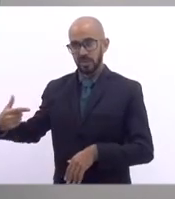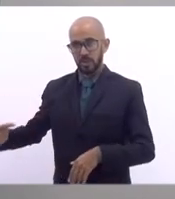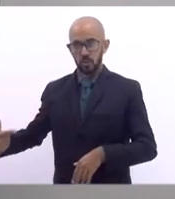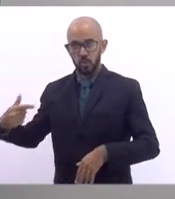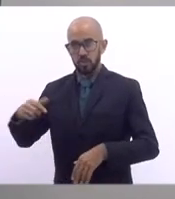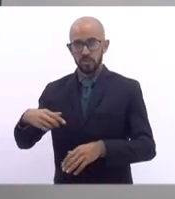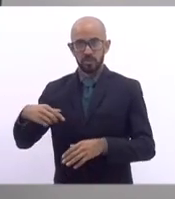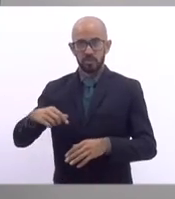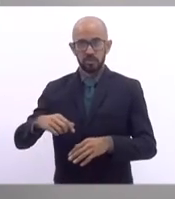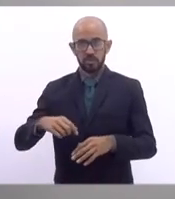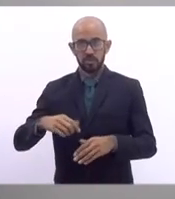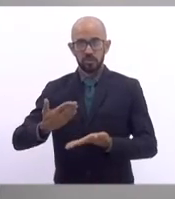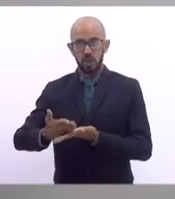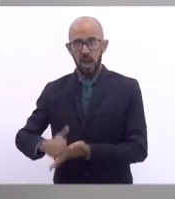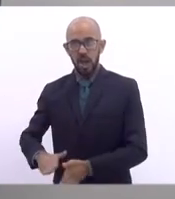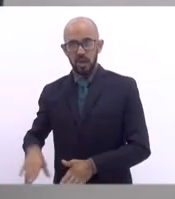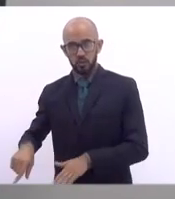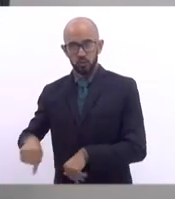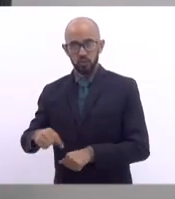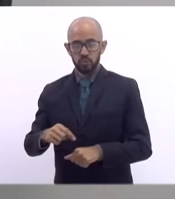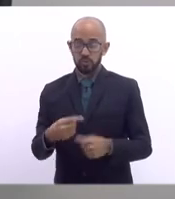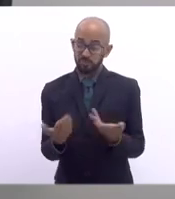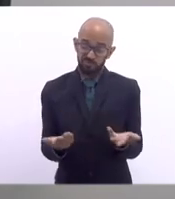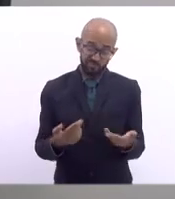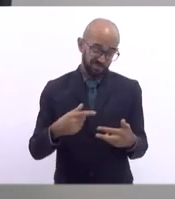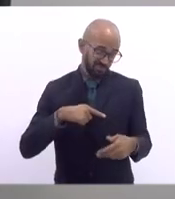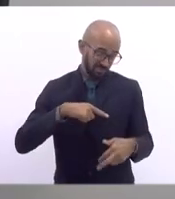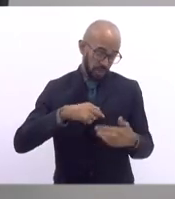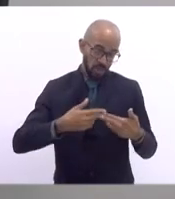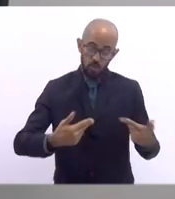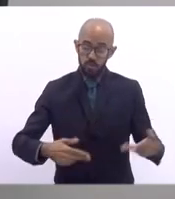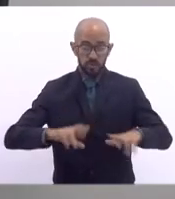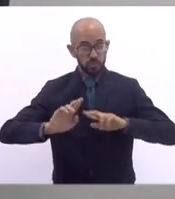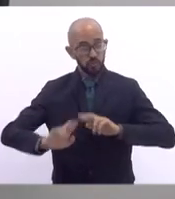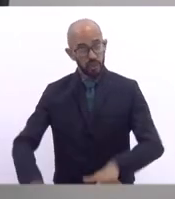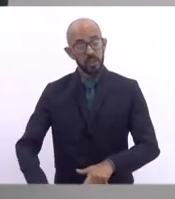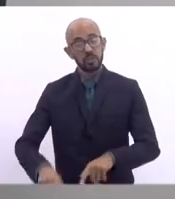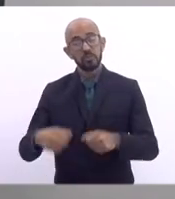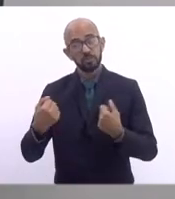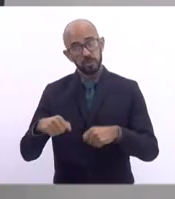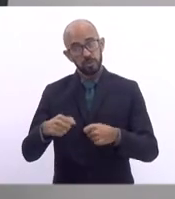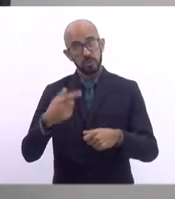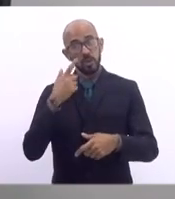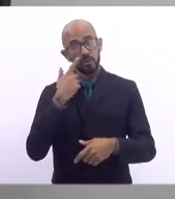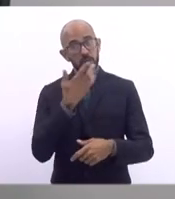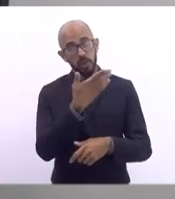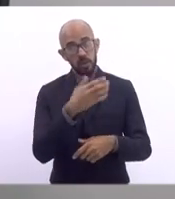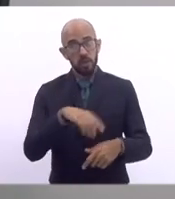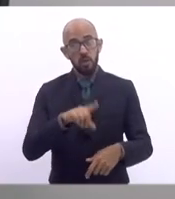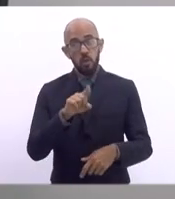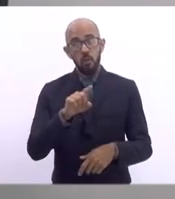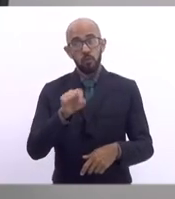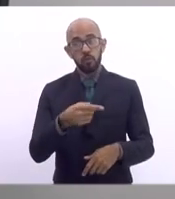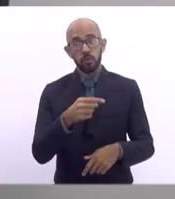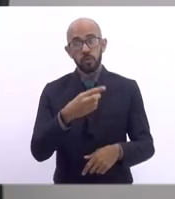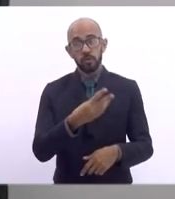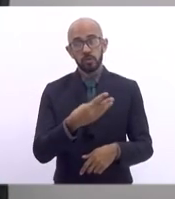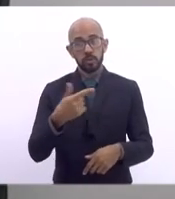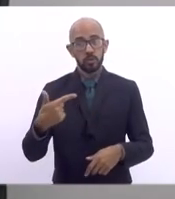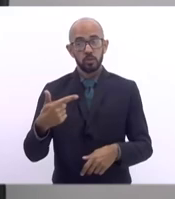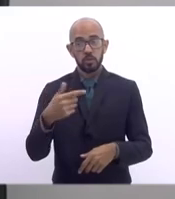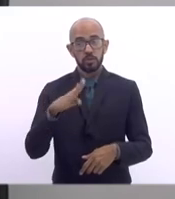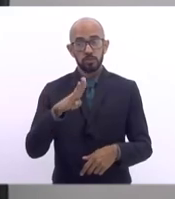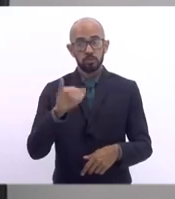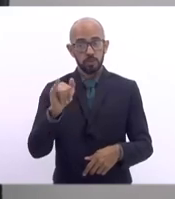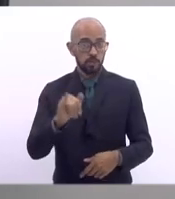saldo alguma coisa tá diferente Talvez seja se 1,30 é dormir